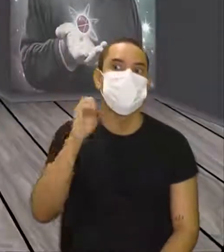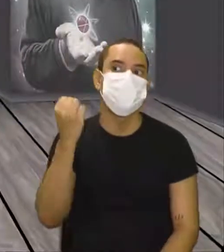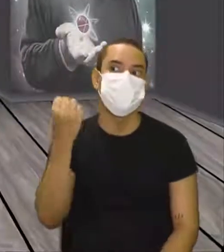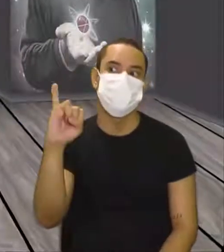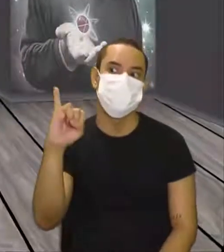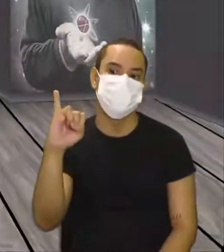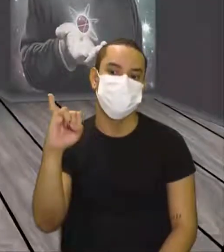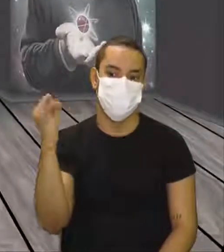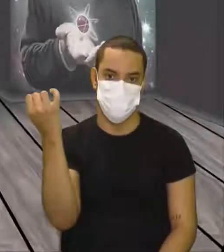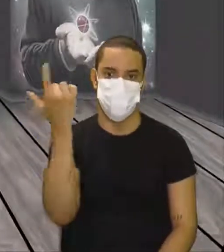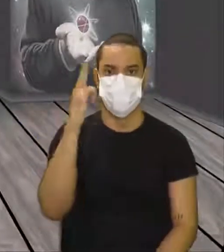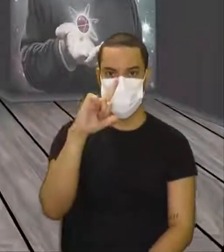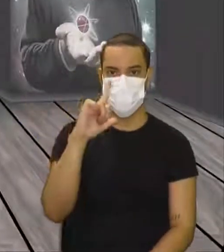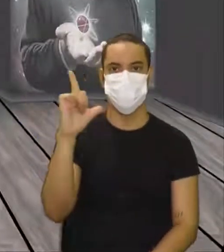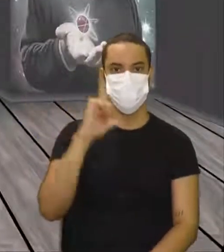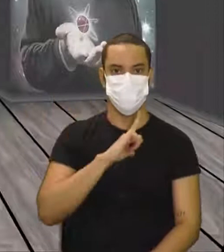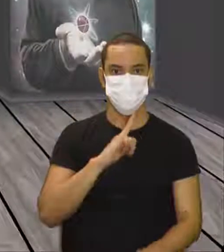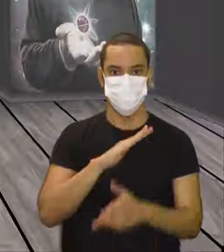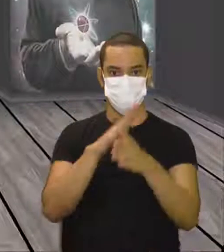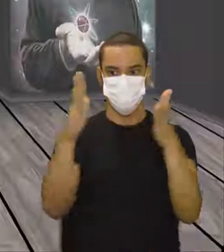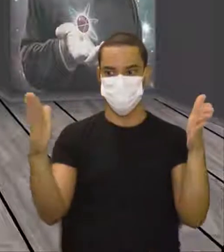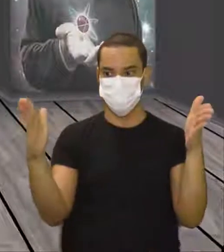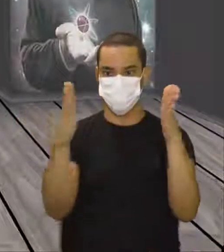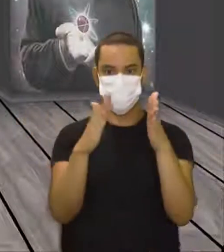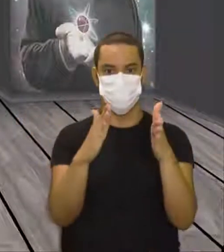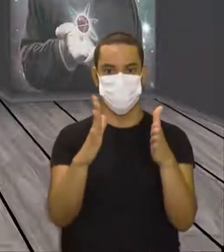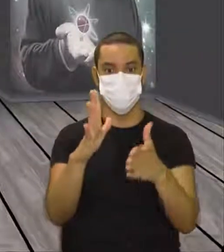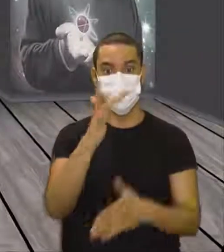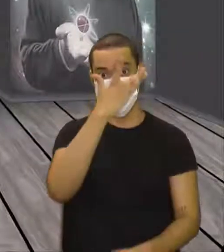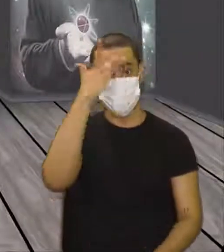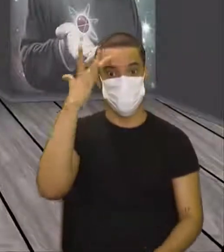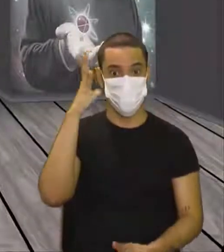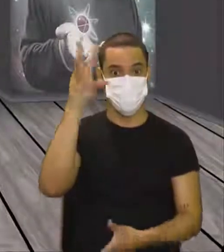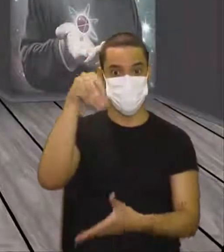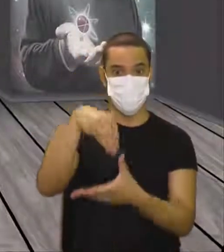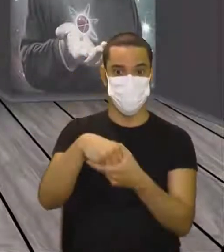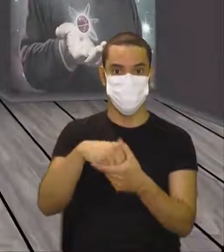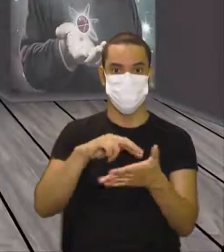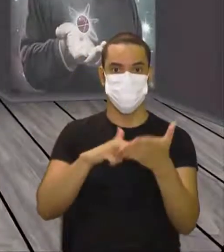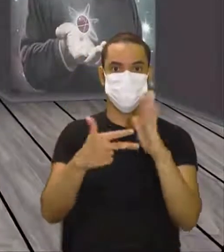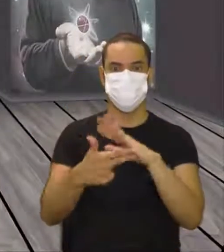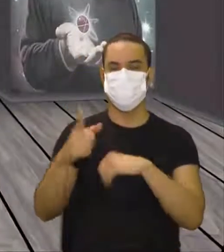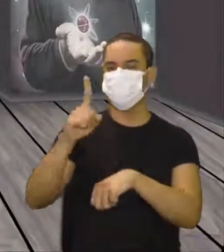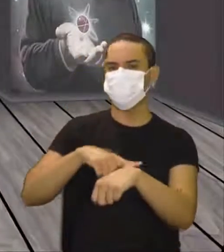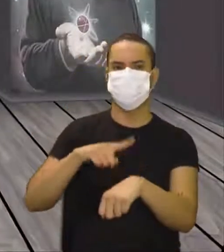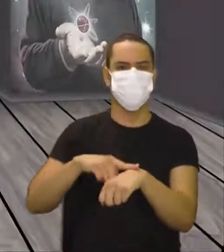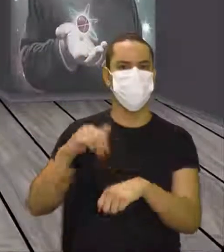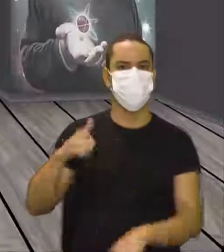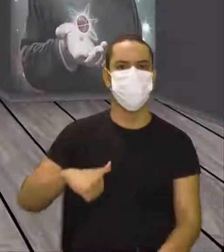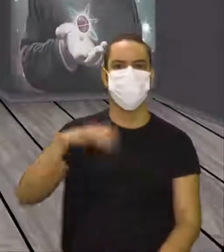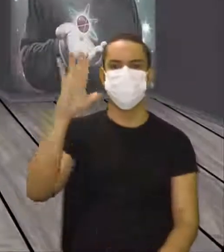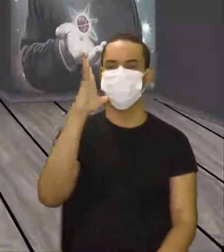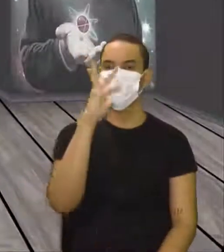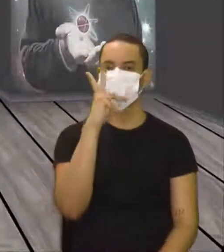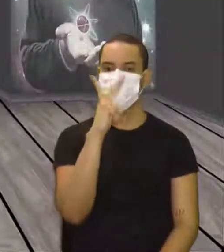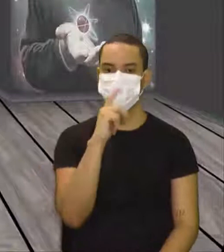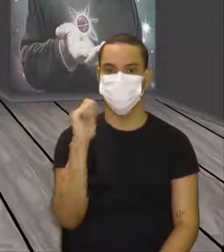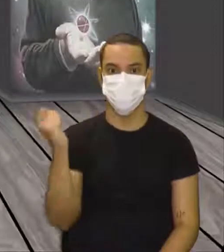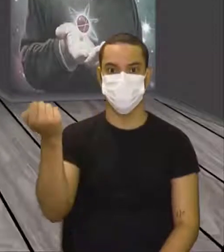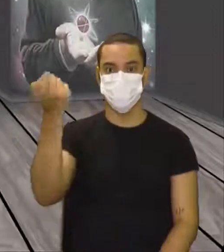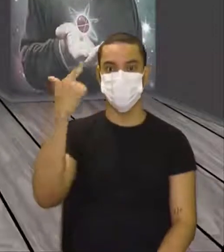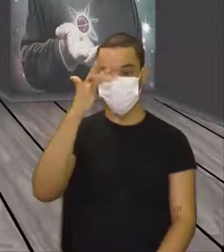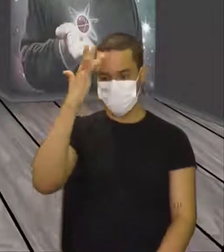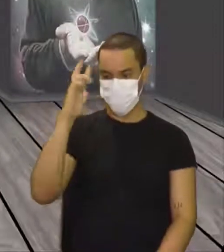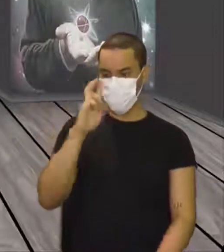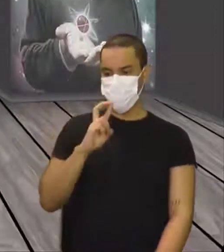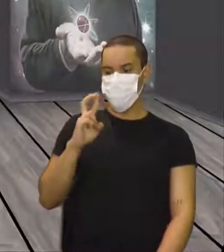observar, ele teria um tamanho reduzido e a pessoa lá dentro dele, o tempo seria mais devagar em relação ao de fora. Para